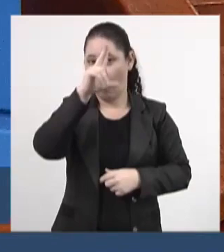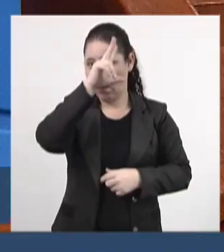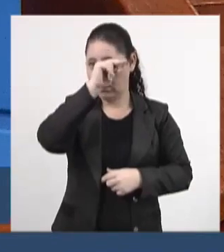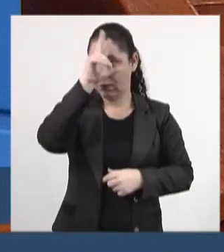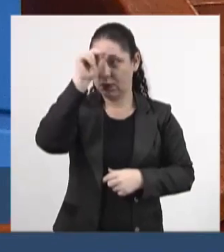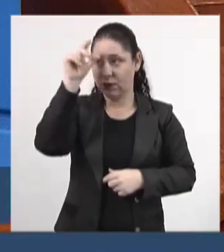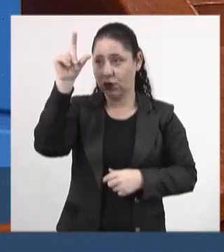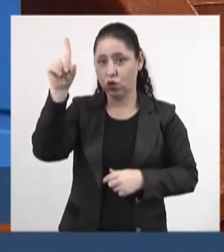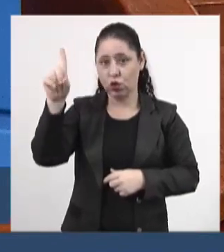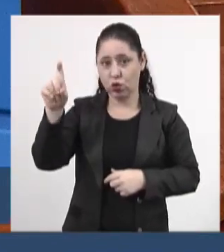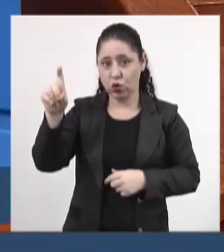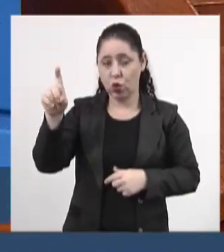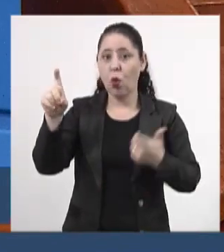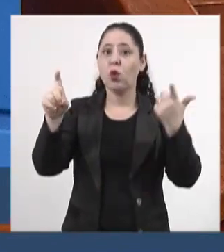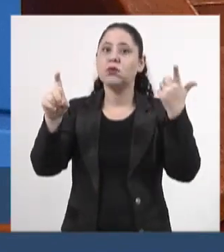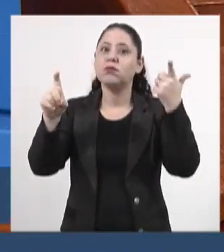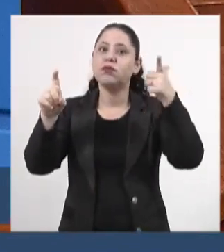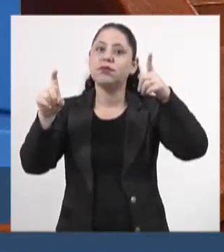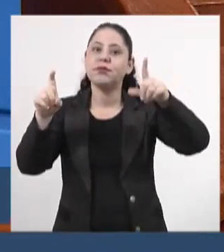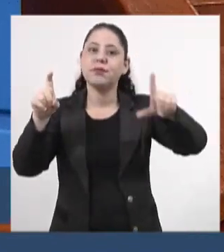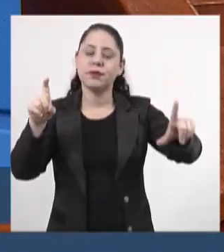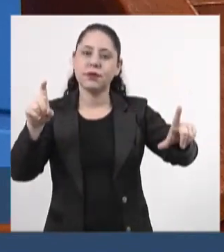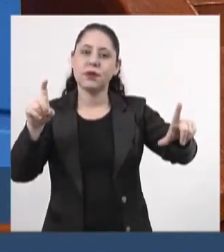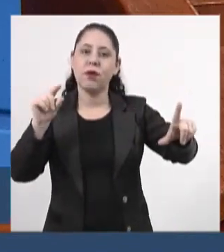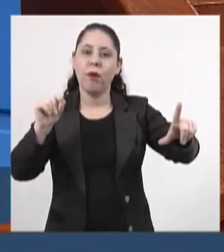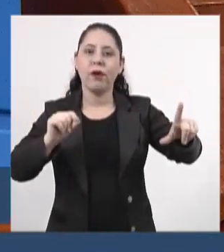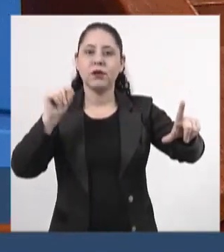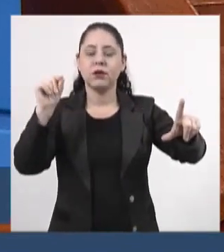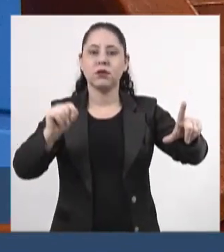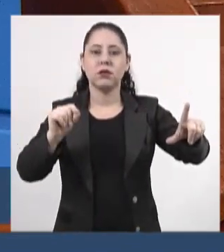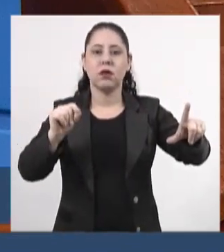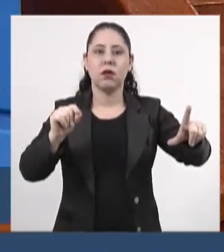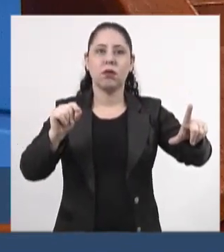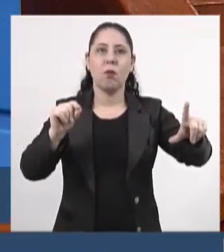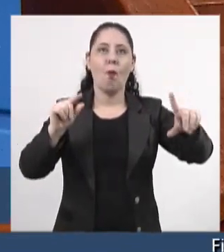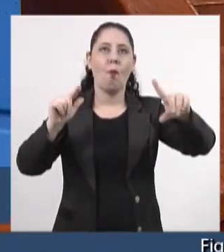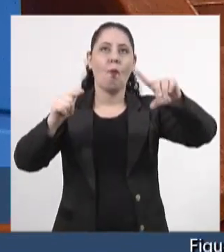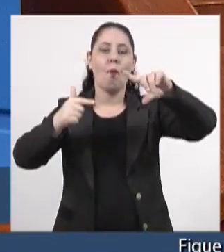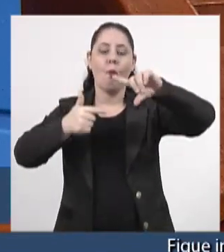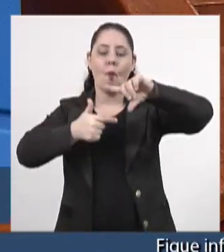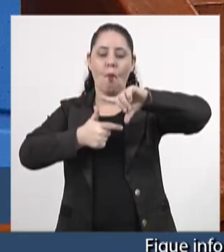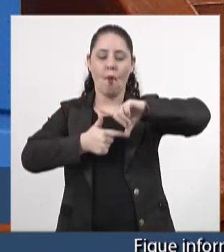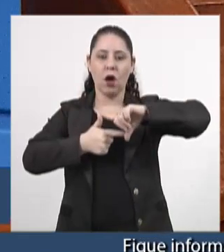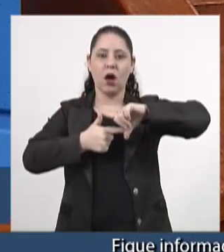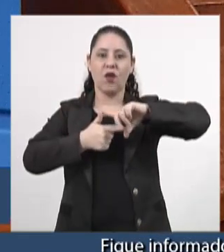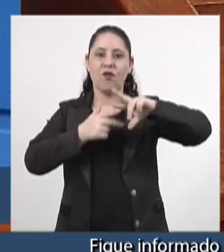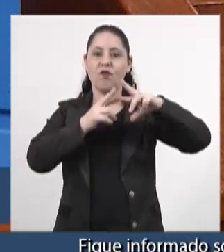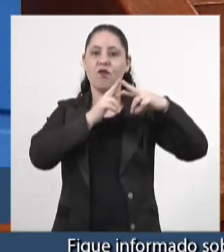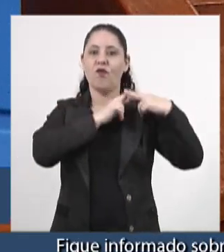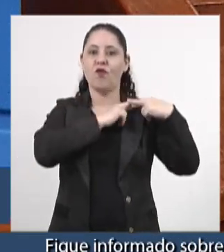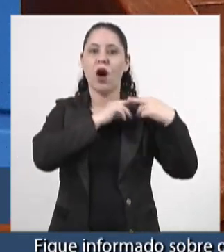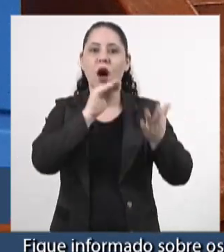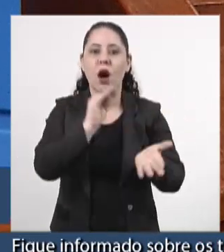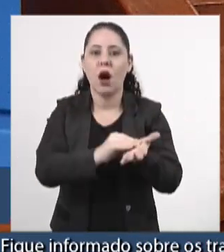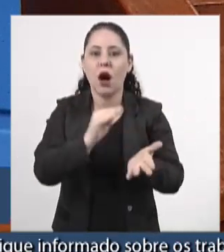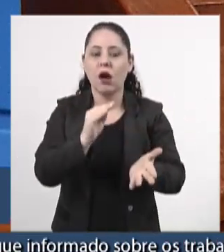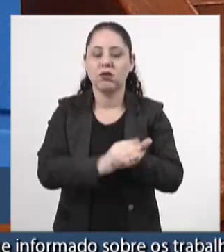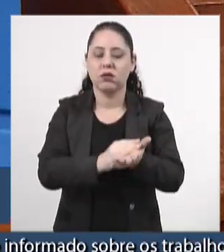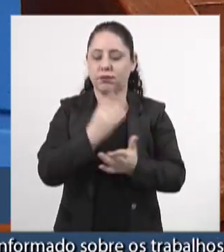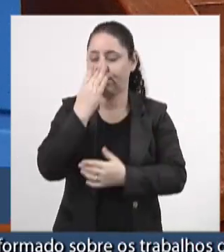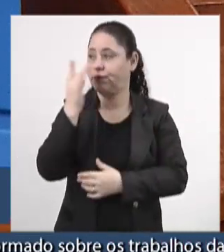Prefeitura de Dourados, mais uma vez, foi inerte, foi irresponsável, fez